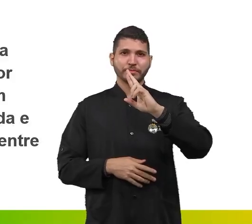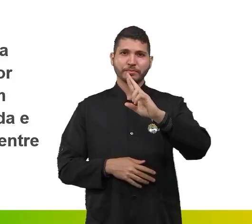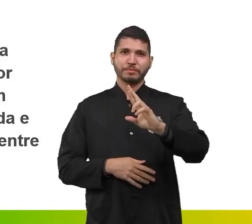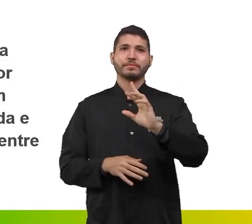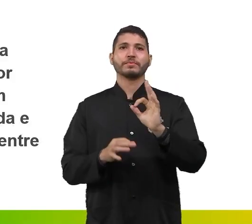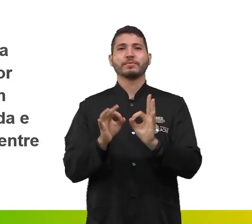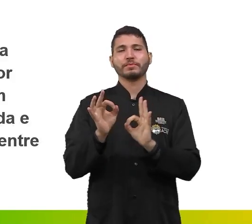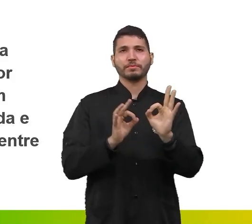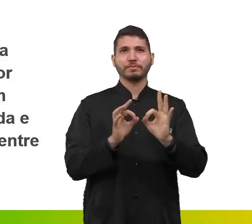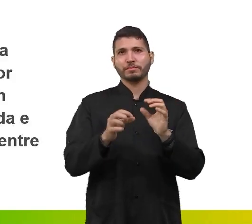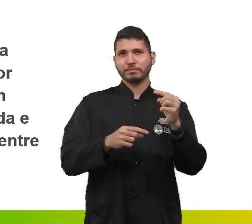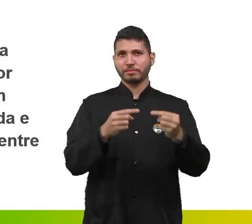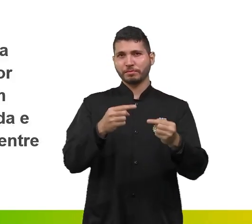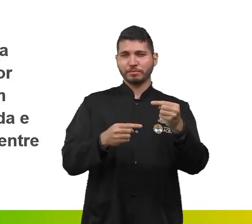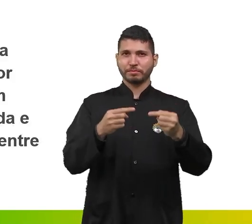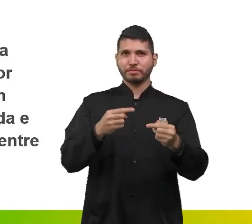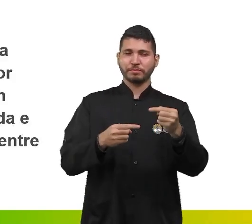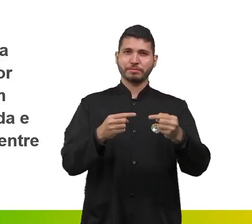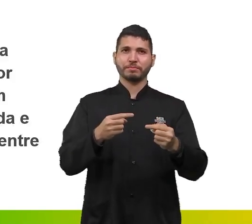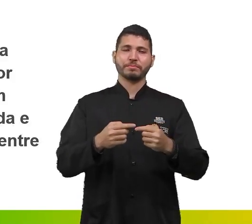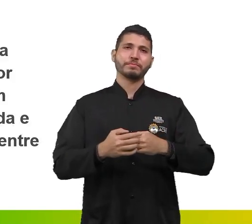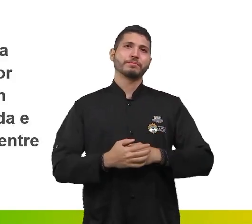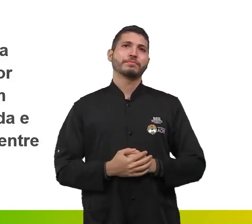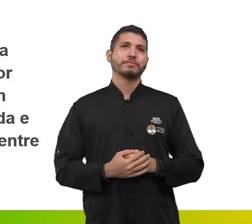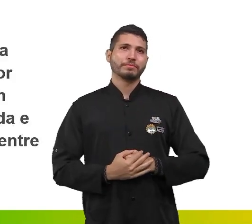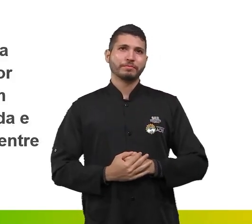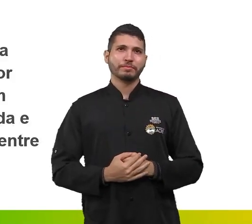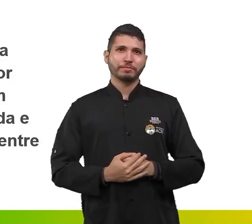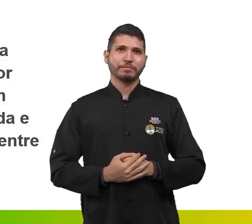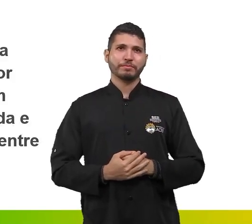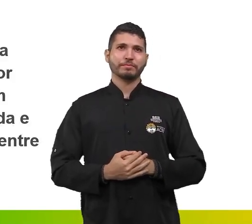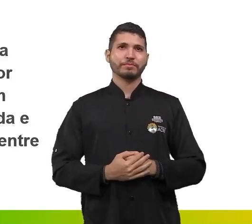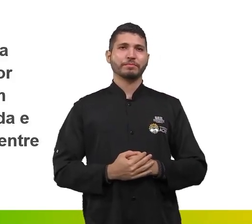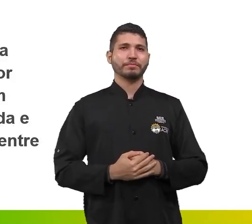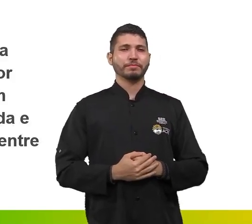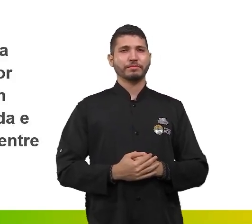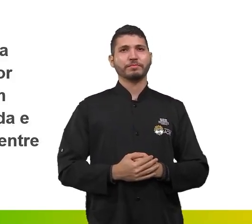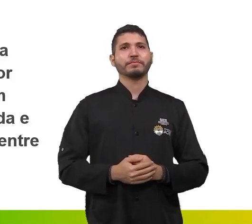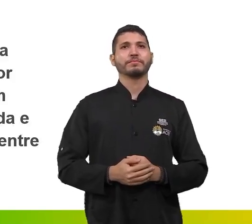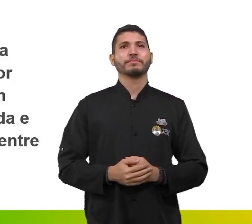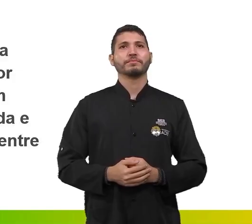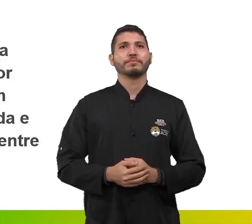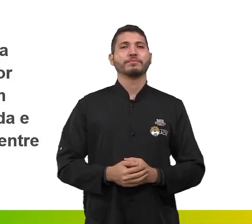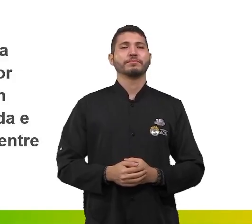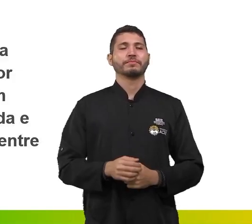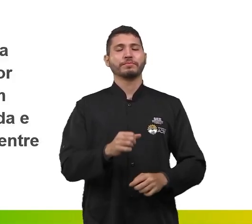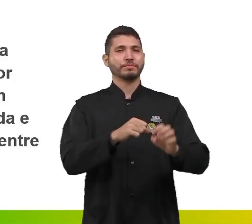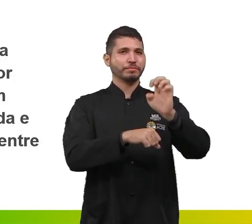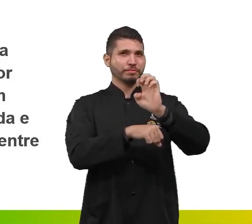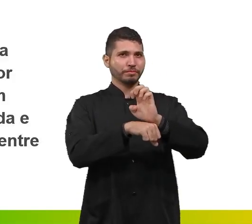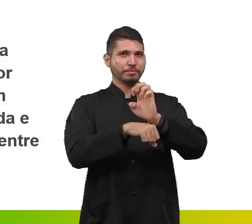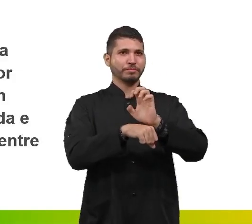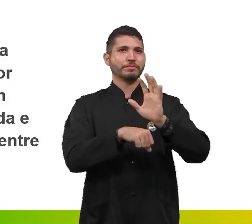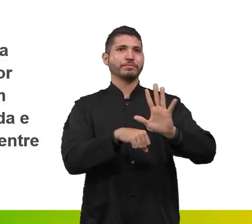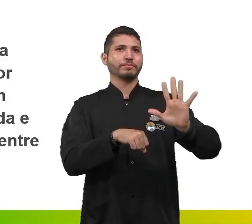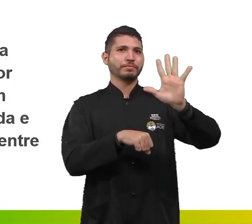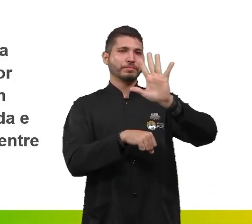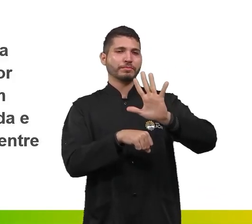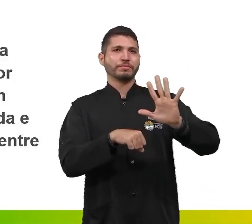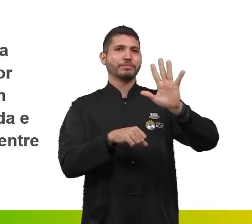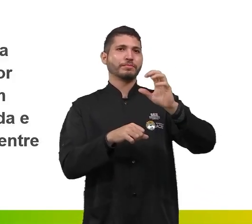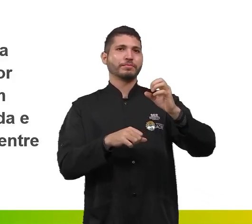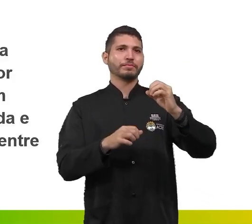de organização política. Um Estado Nacional, tem como característica aí